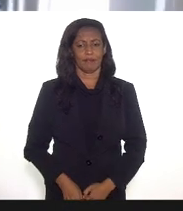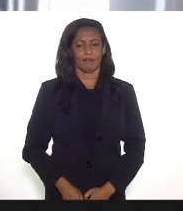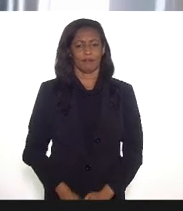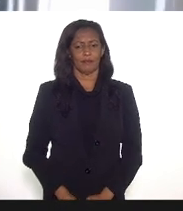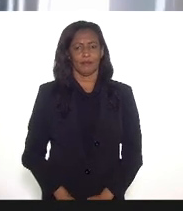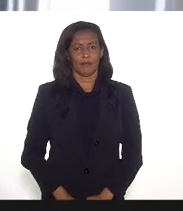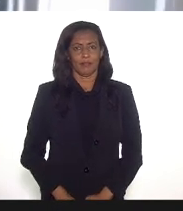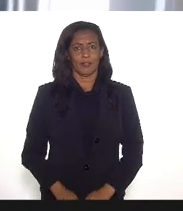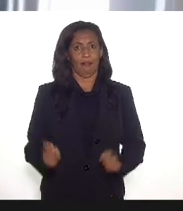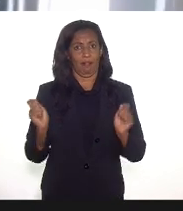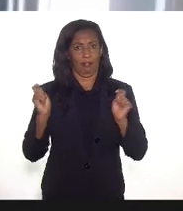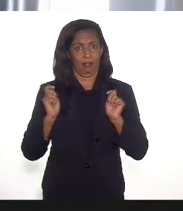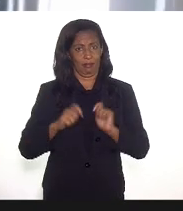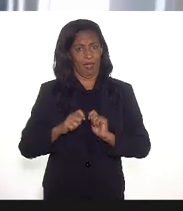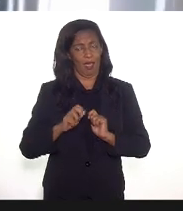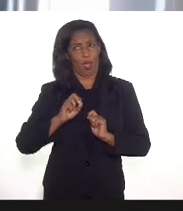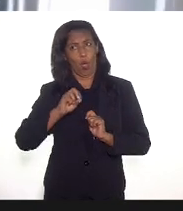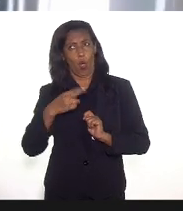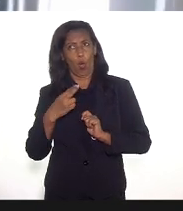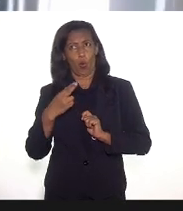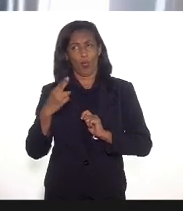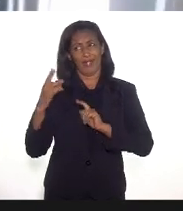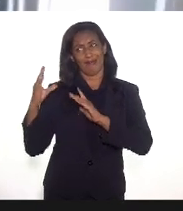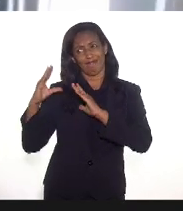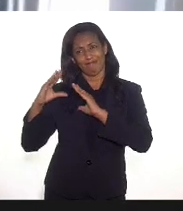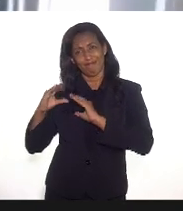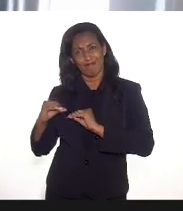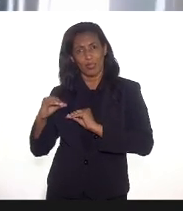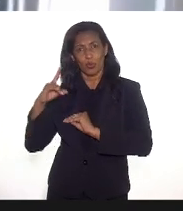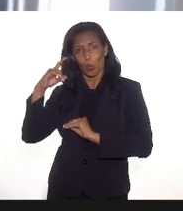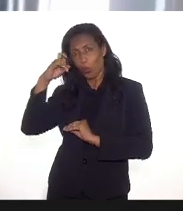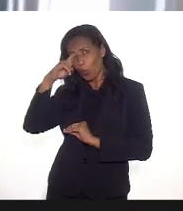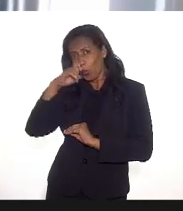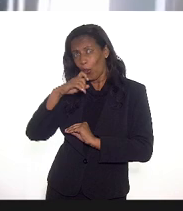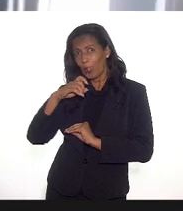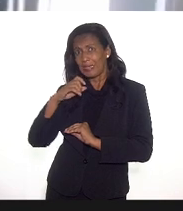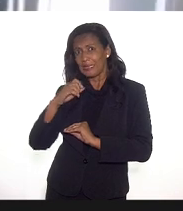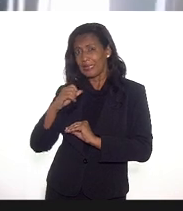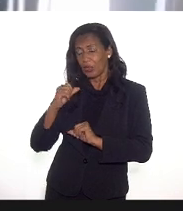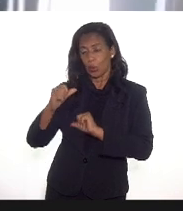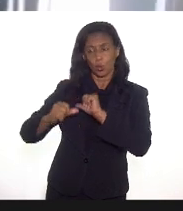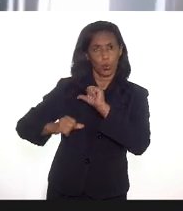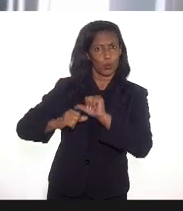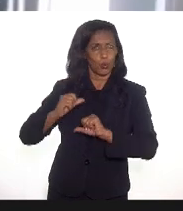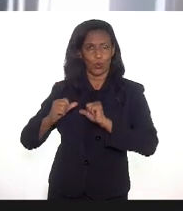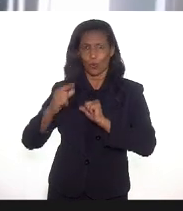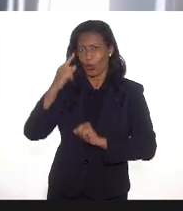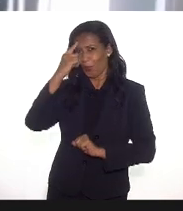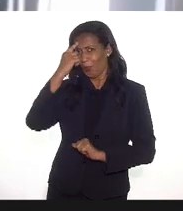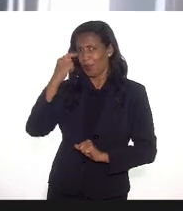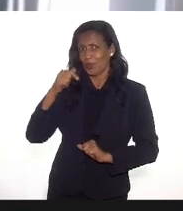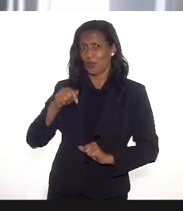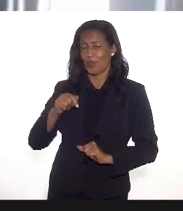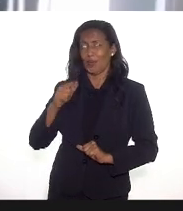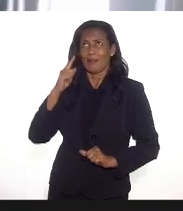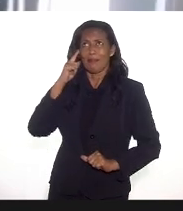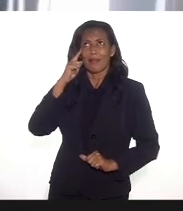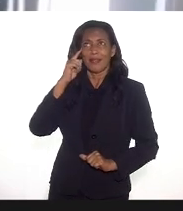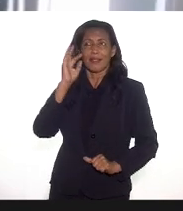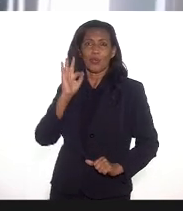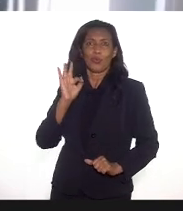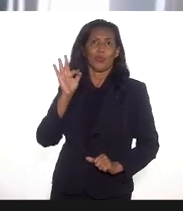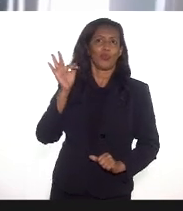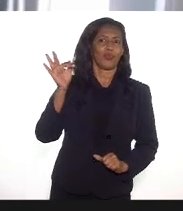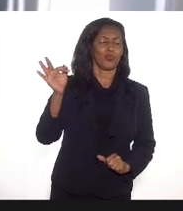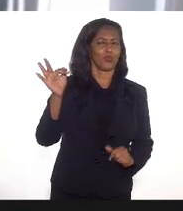era possível ou era menos delicada a situação, não cuidou, penso eu, de projetar o seu futuro, não